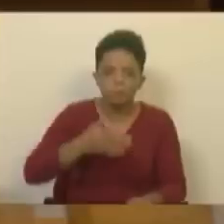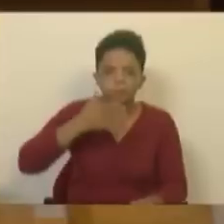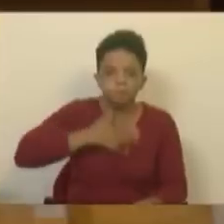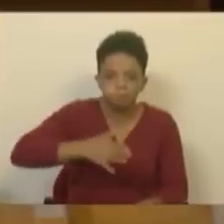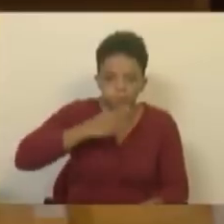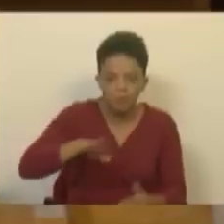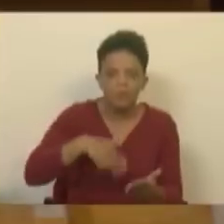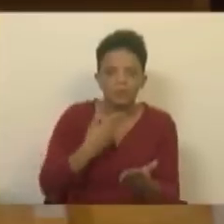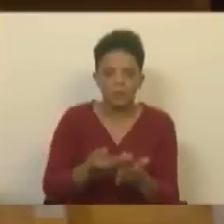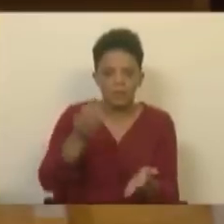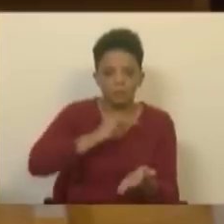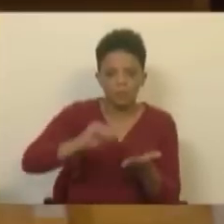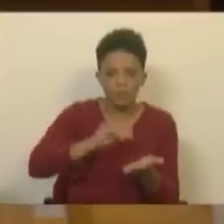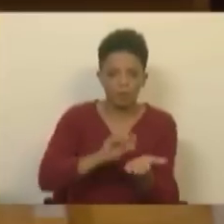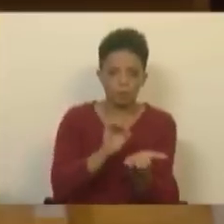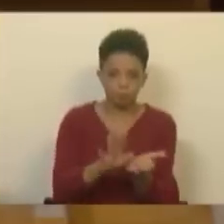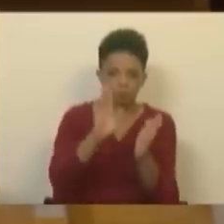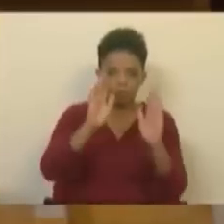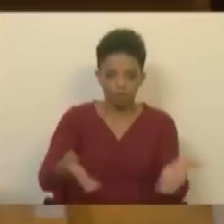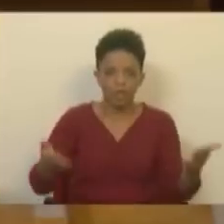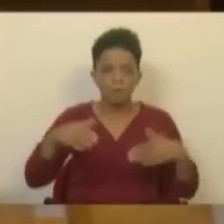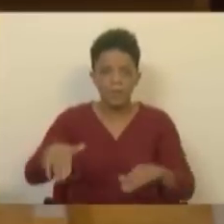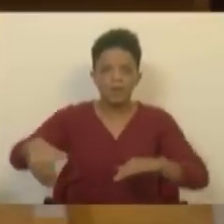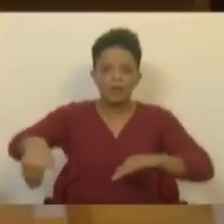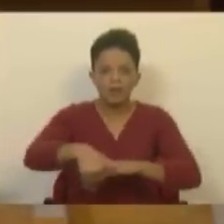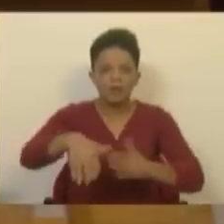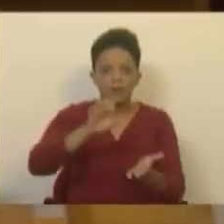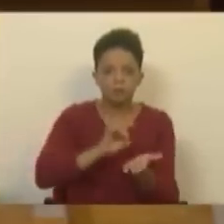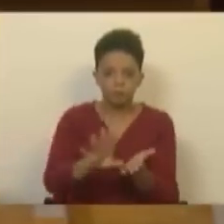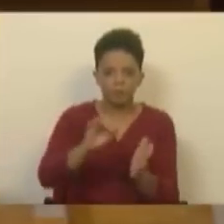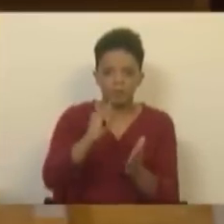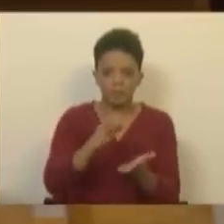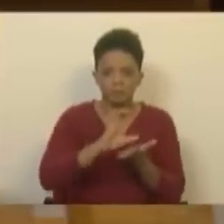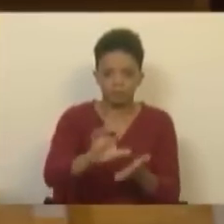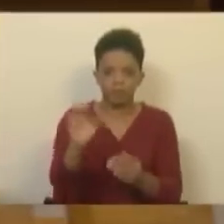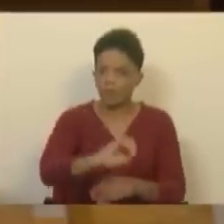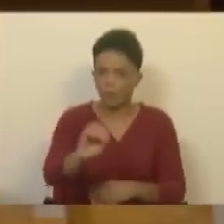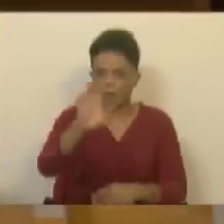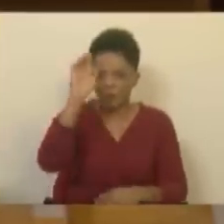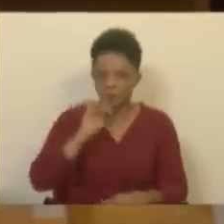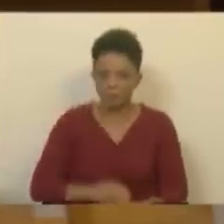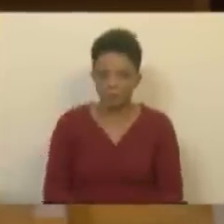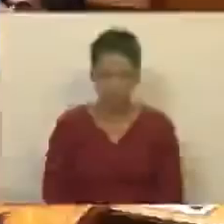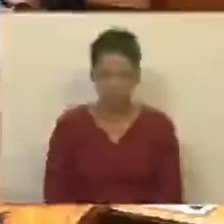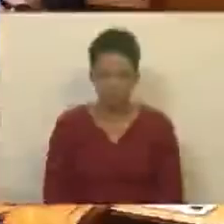que suficiente para esta administração já está na rua mas na rua sem ionização